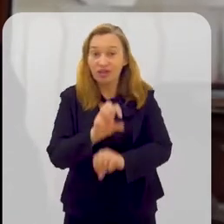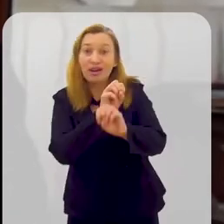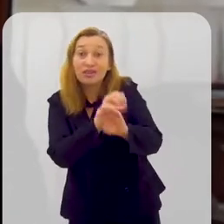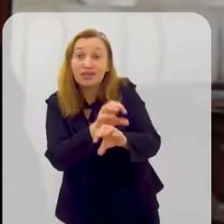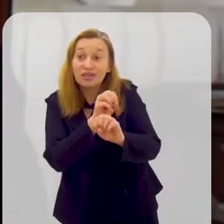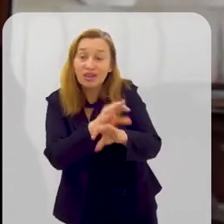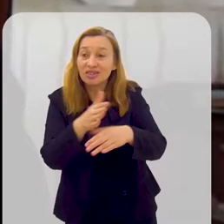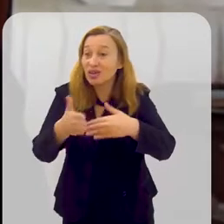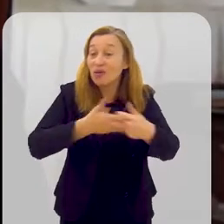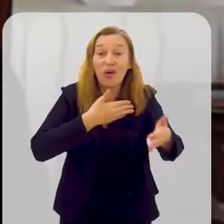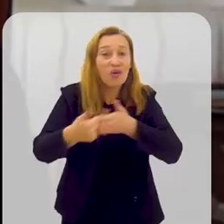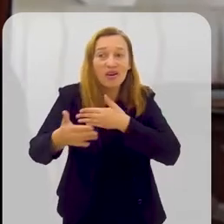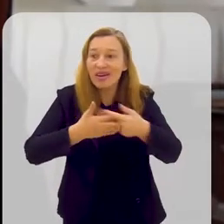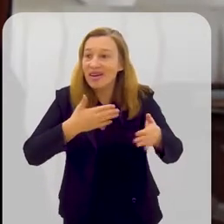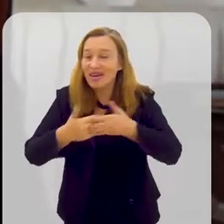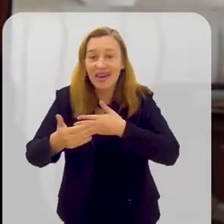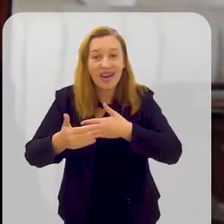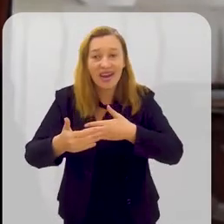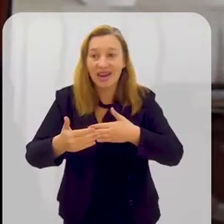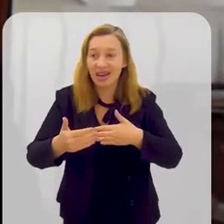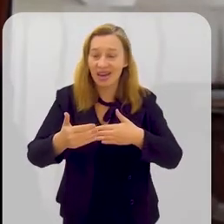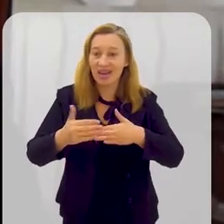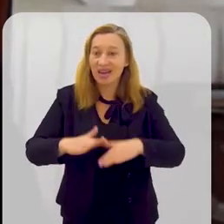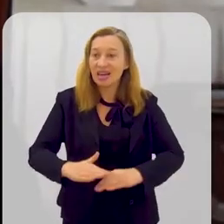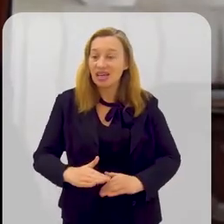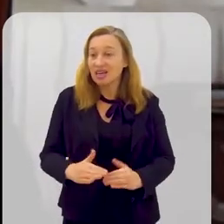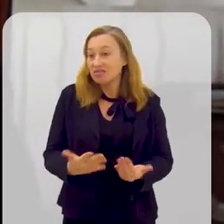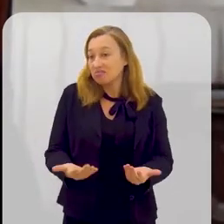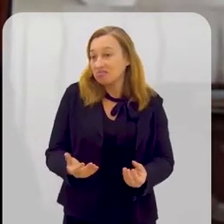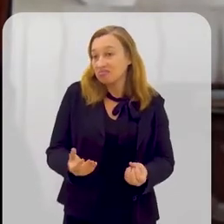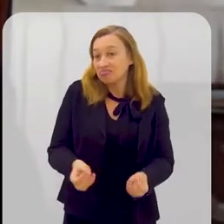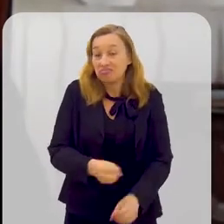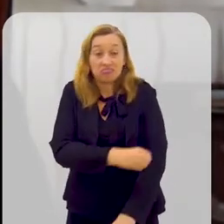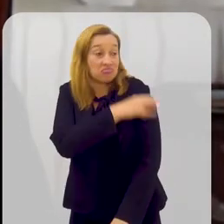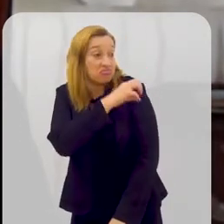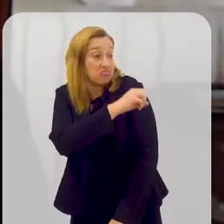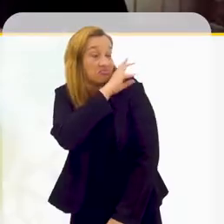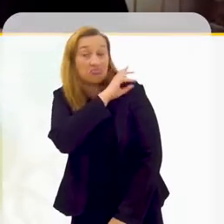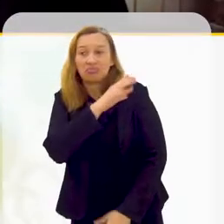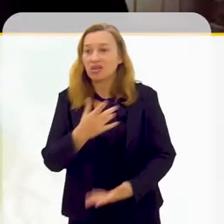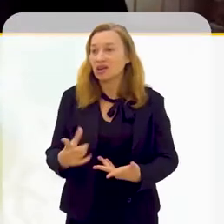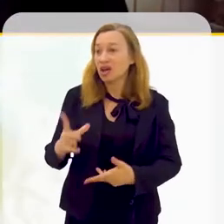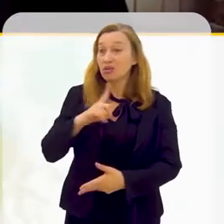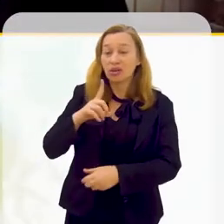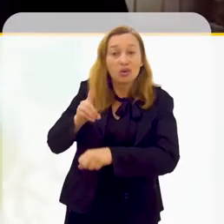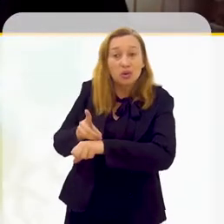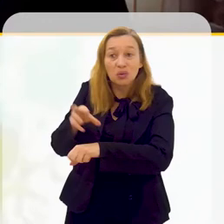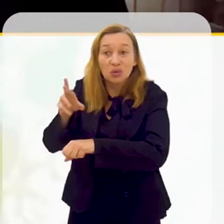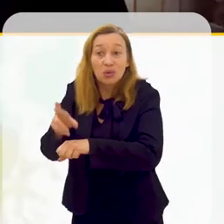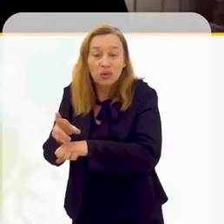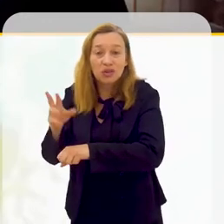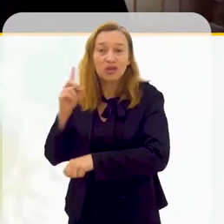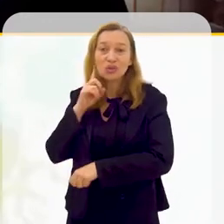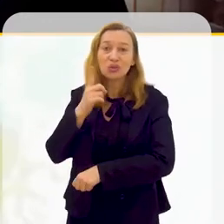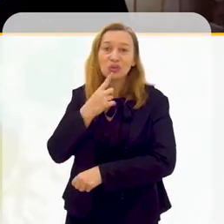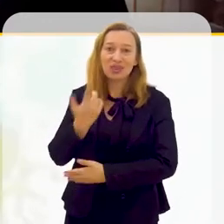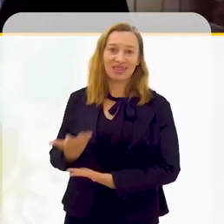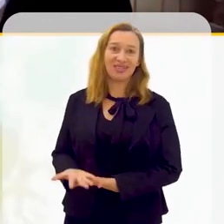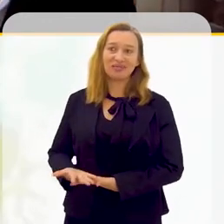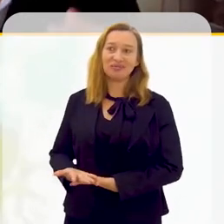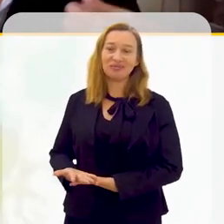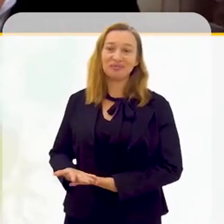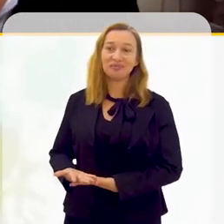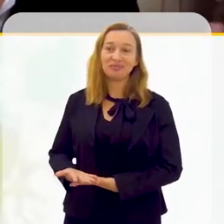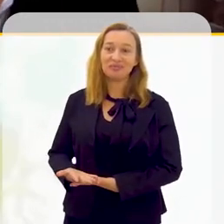tem direito à educação em qualquer nível de escolarização veja eu tenho uma doutorando surda